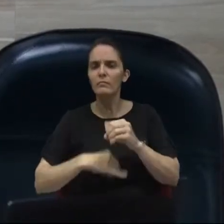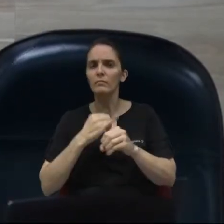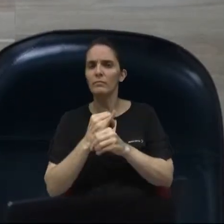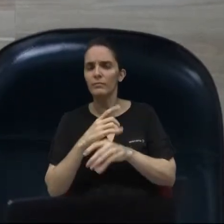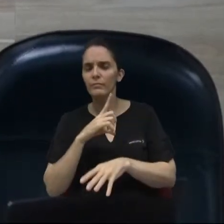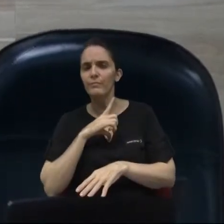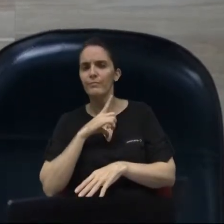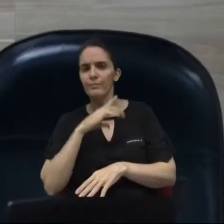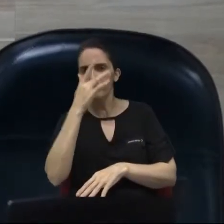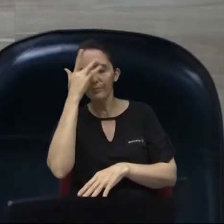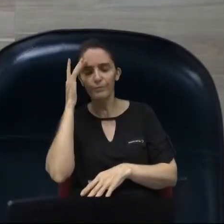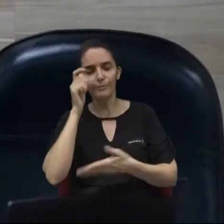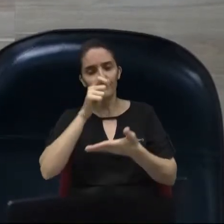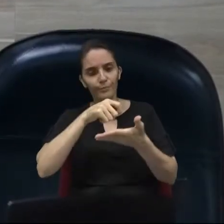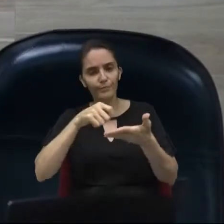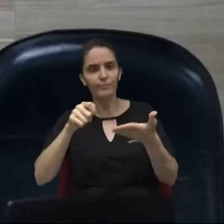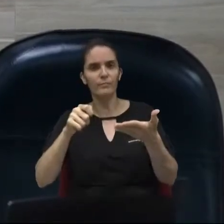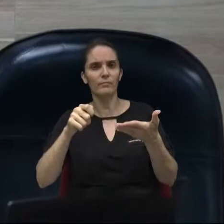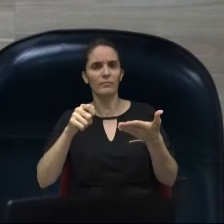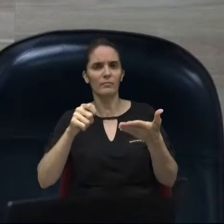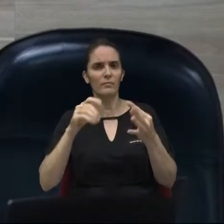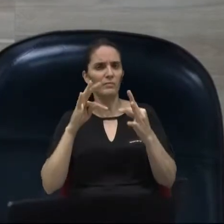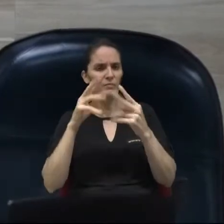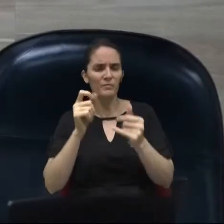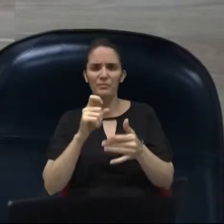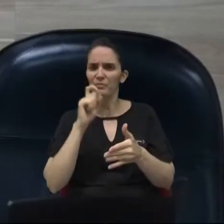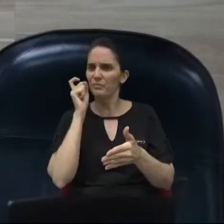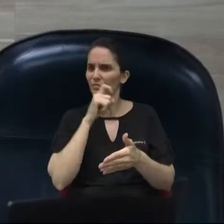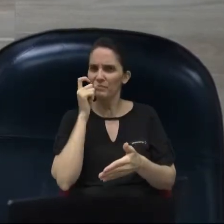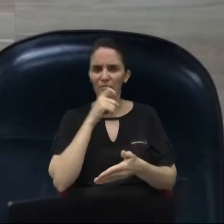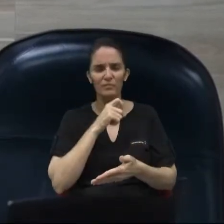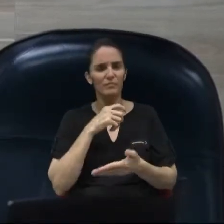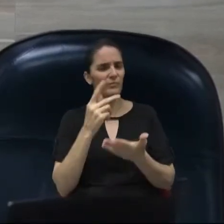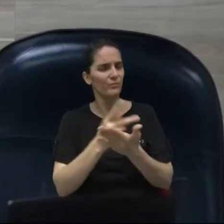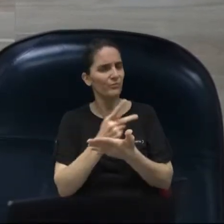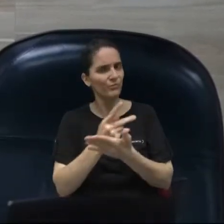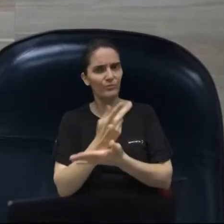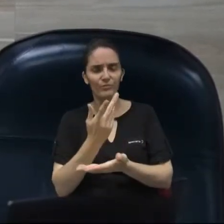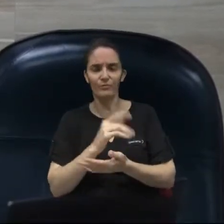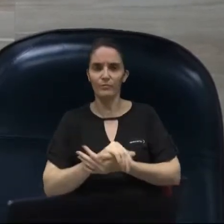Porque, infelizmente, muitos estão sendo levados pela internet.